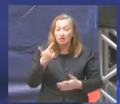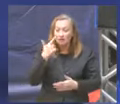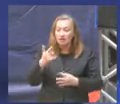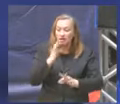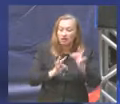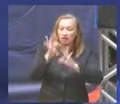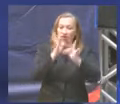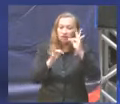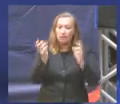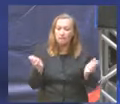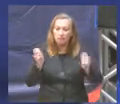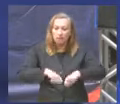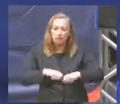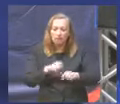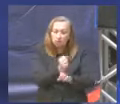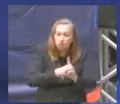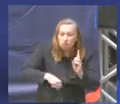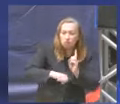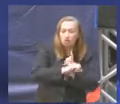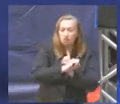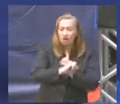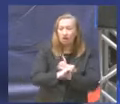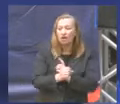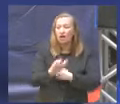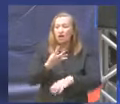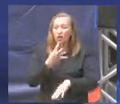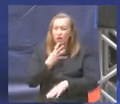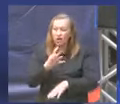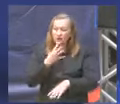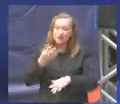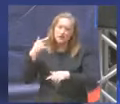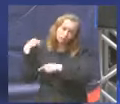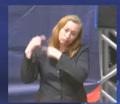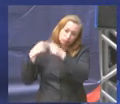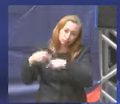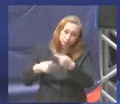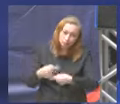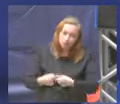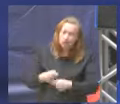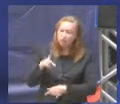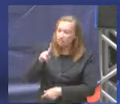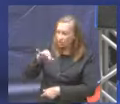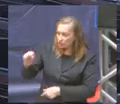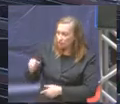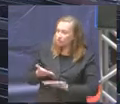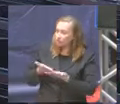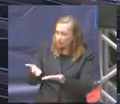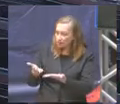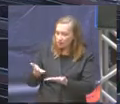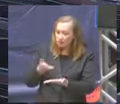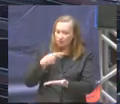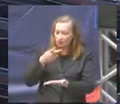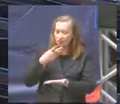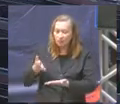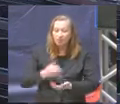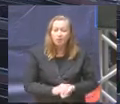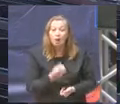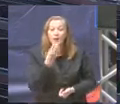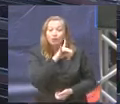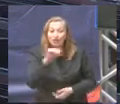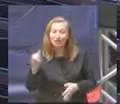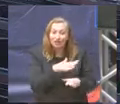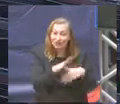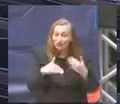possibilidade social é reconhecer a ancestralidade dessa própria tecnologia. Vinícius, a bola está contigo. Bom dia a